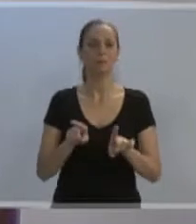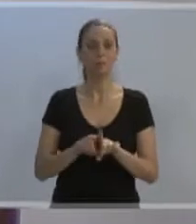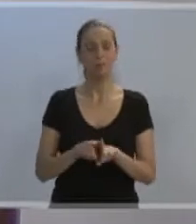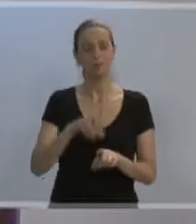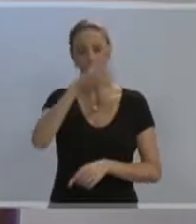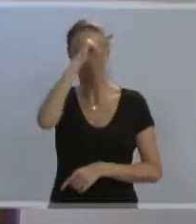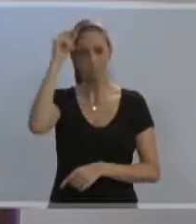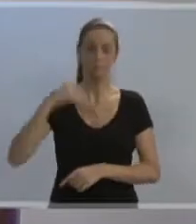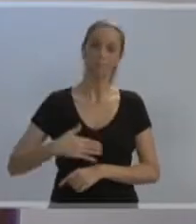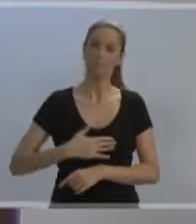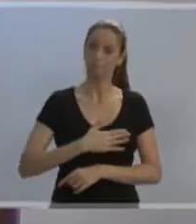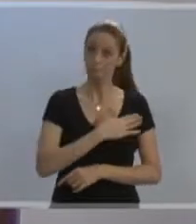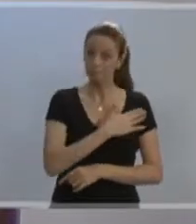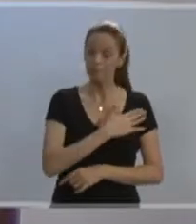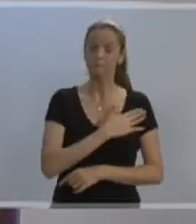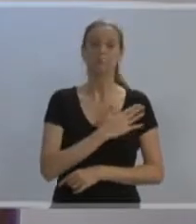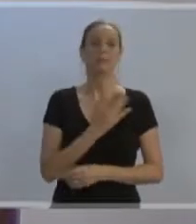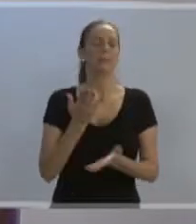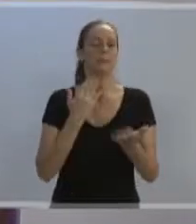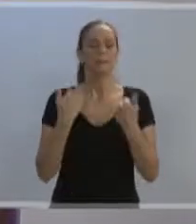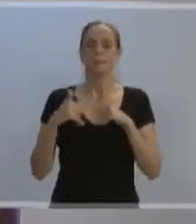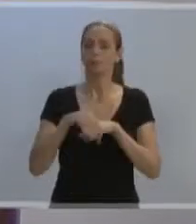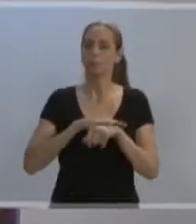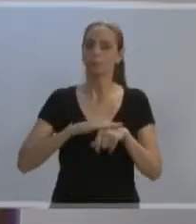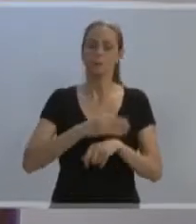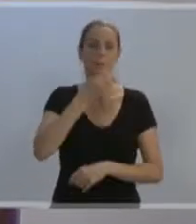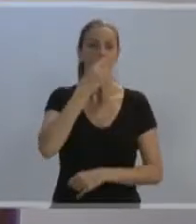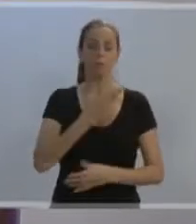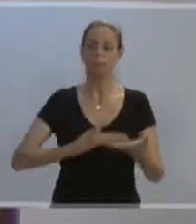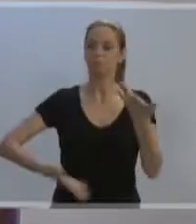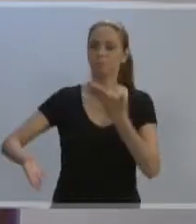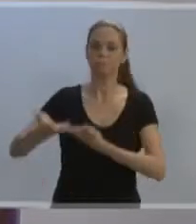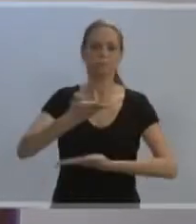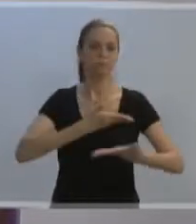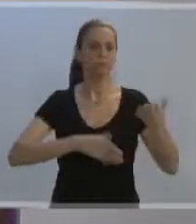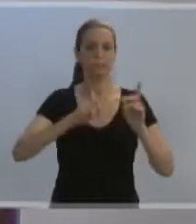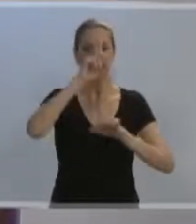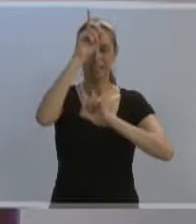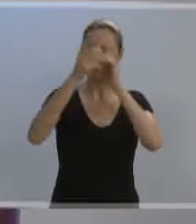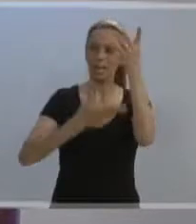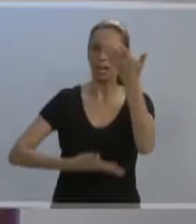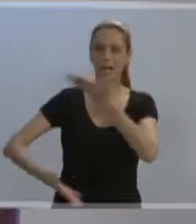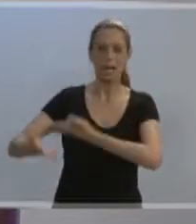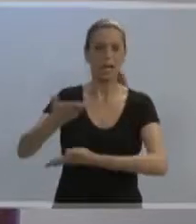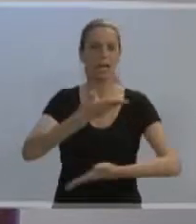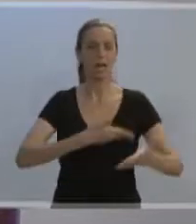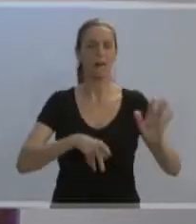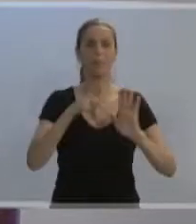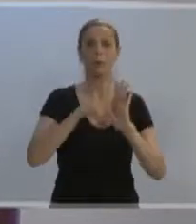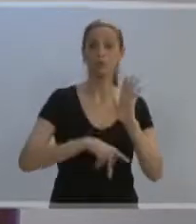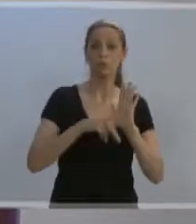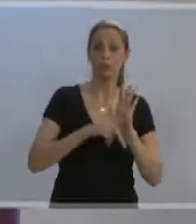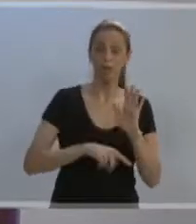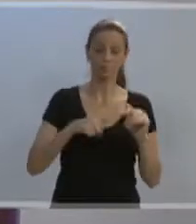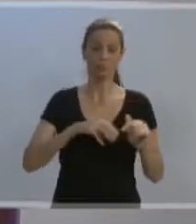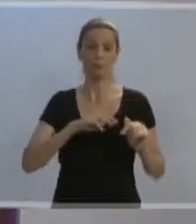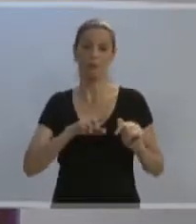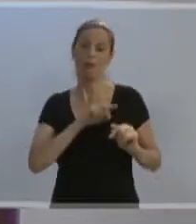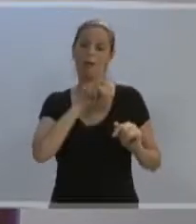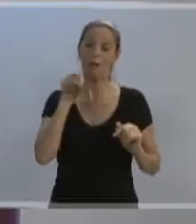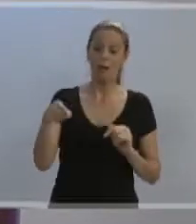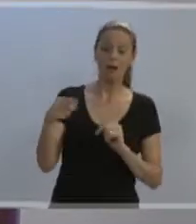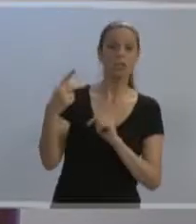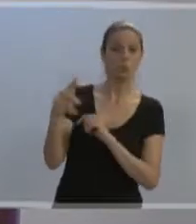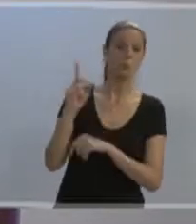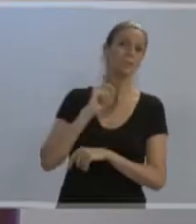na sexta-feira, e foi uma conversa muito interessante, trocando inclusive algumas ideias de projetos nossos, projetos que estão acontecendo lá, e eu